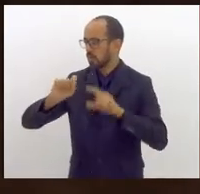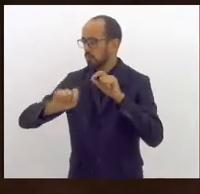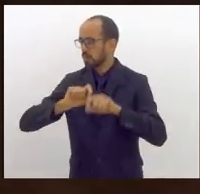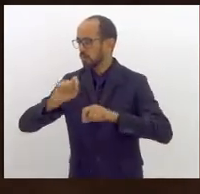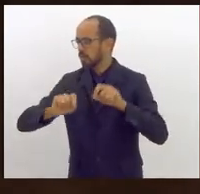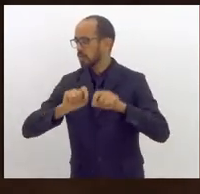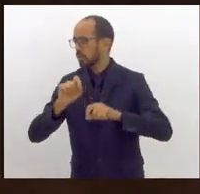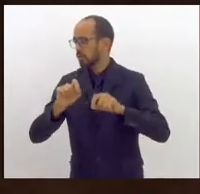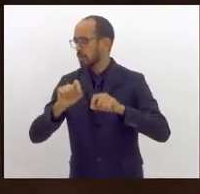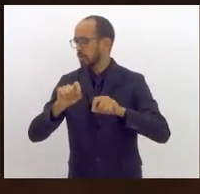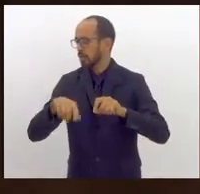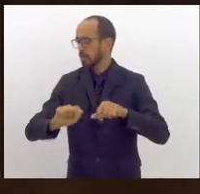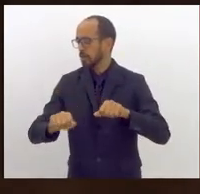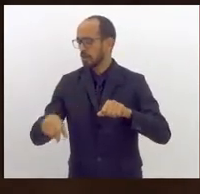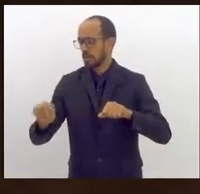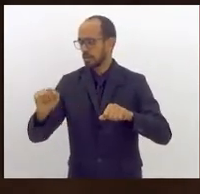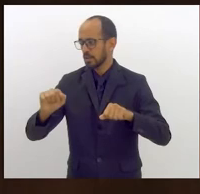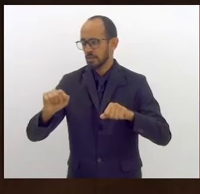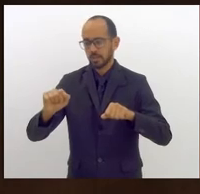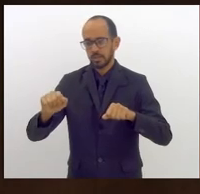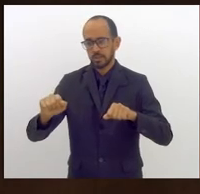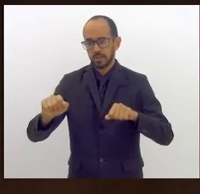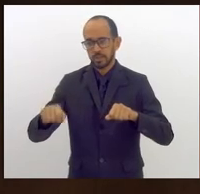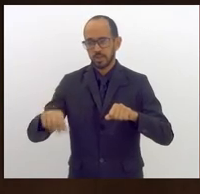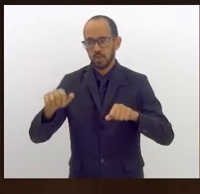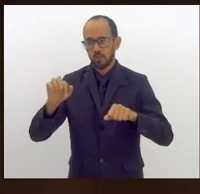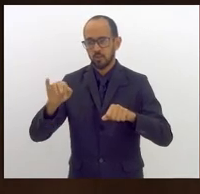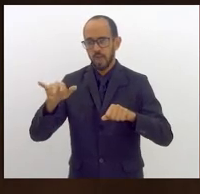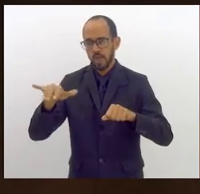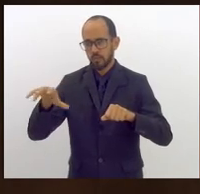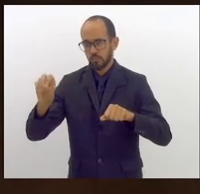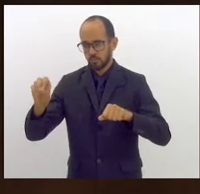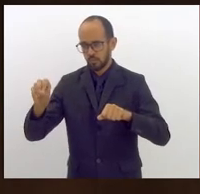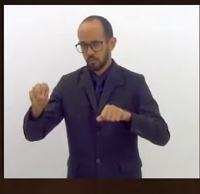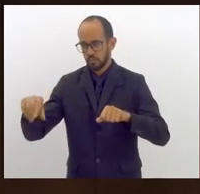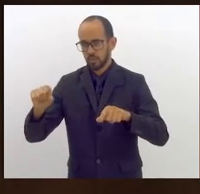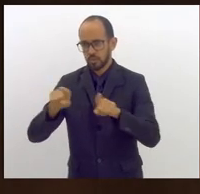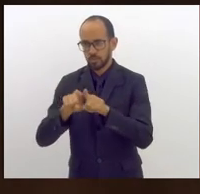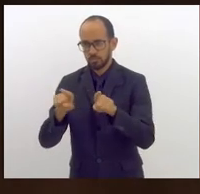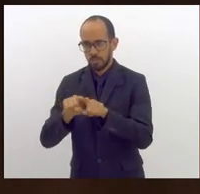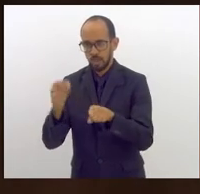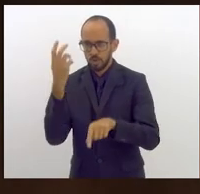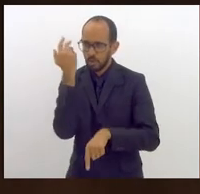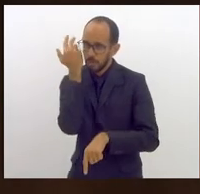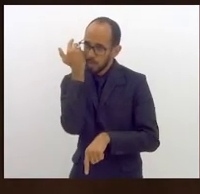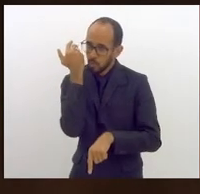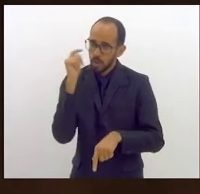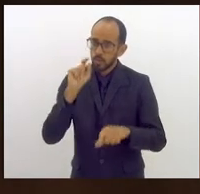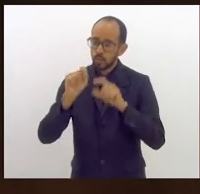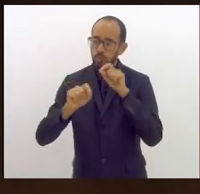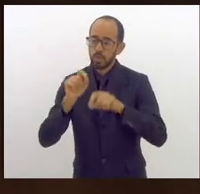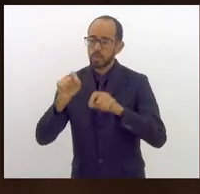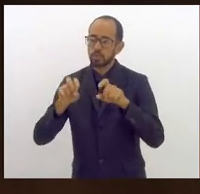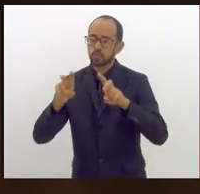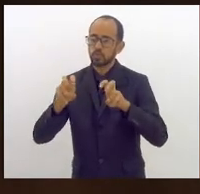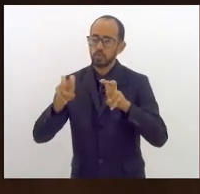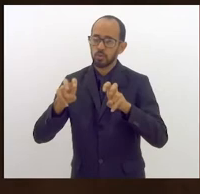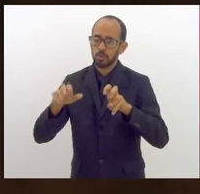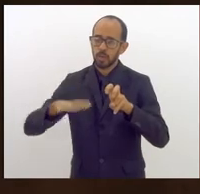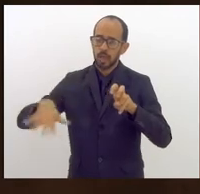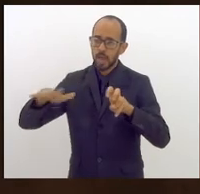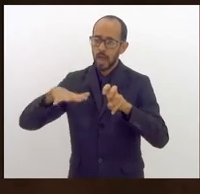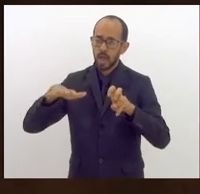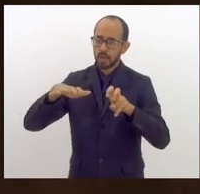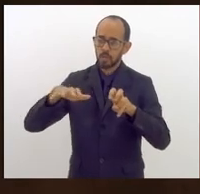projeto eu vossa excelência Flávio serafini e ele é o Marco Willow sobre aquela área do do Canecão